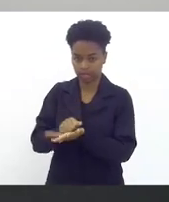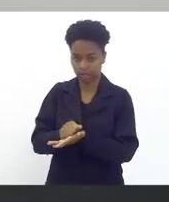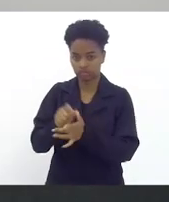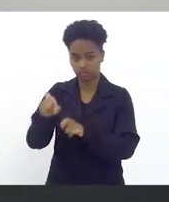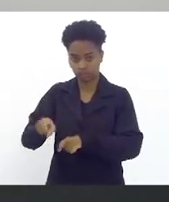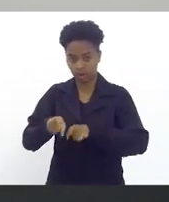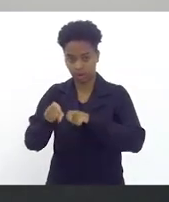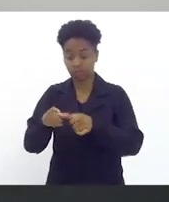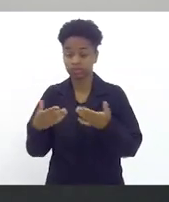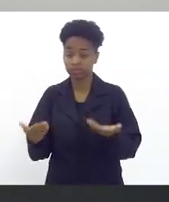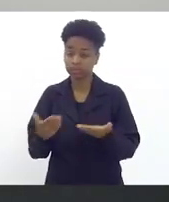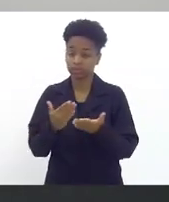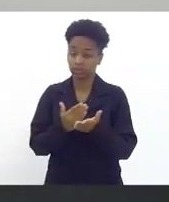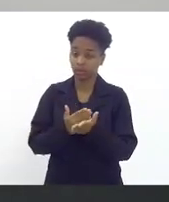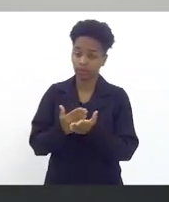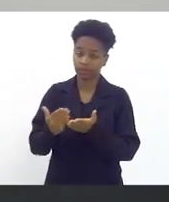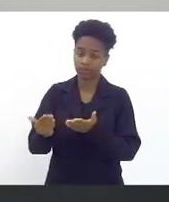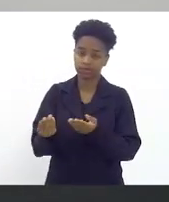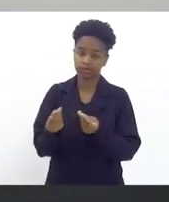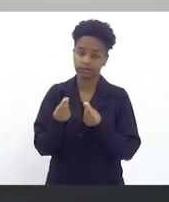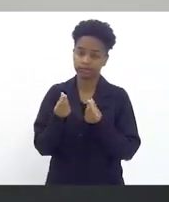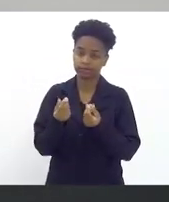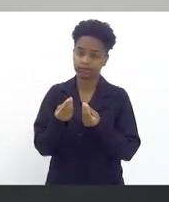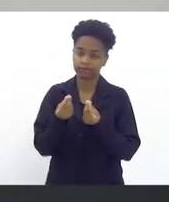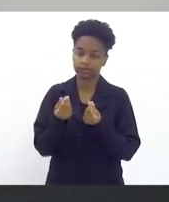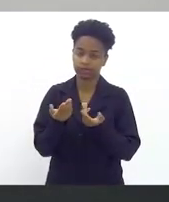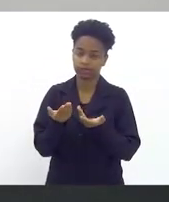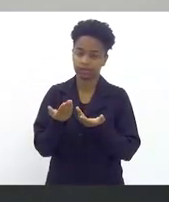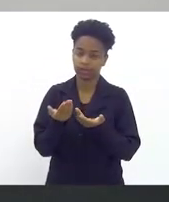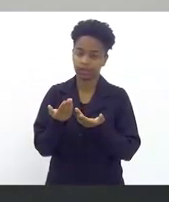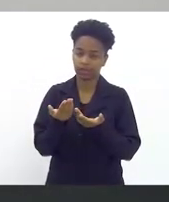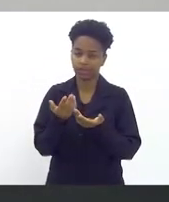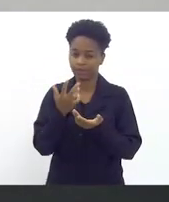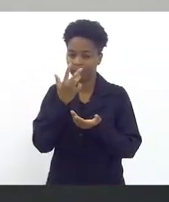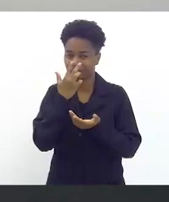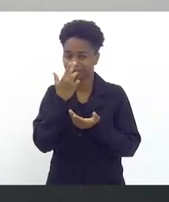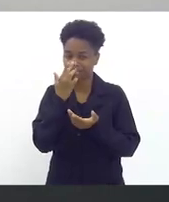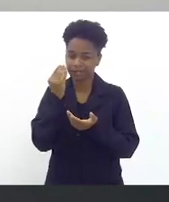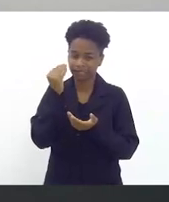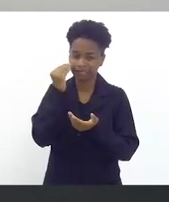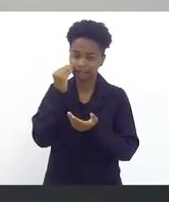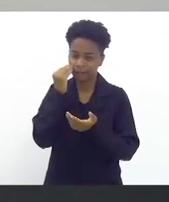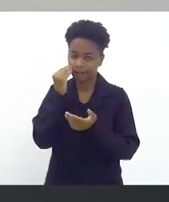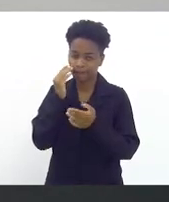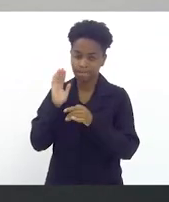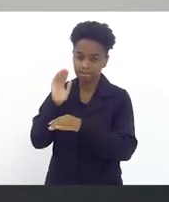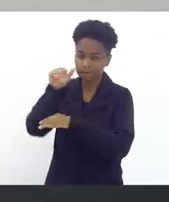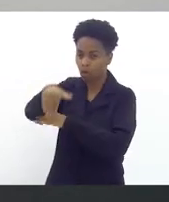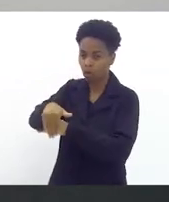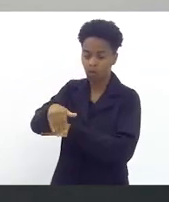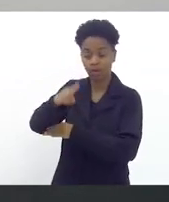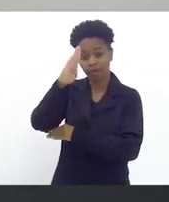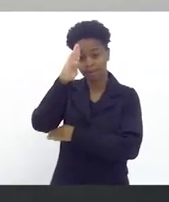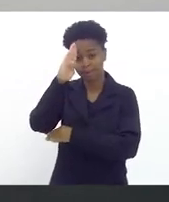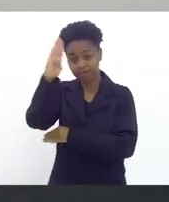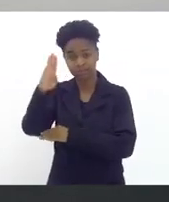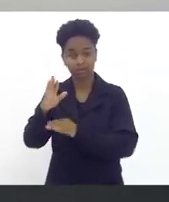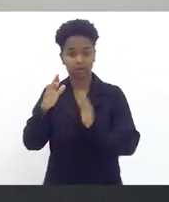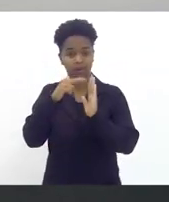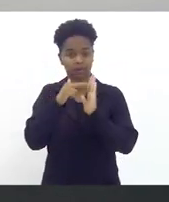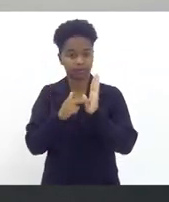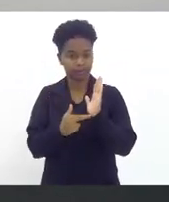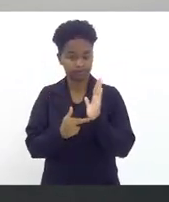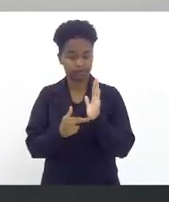abriu uma abrir uma janela para furar os principais dispositivos